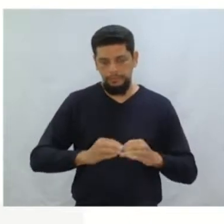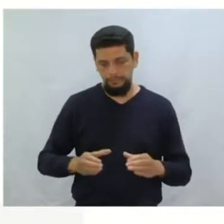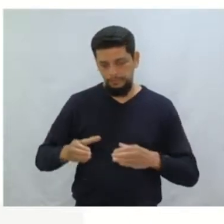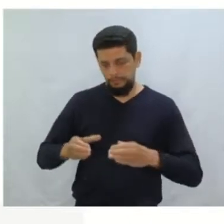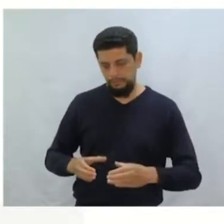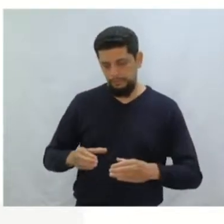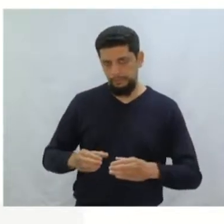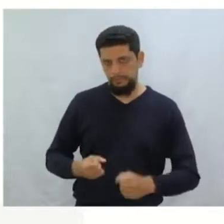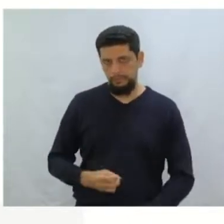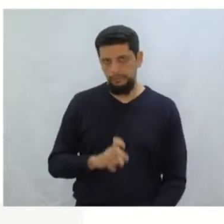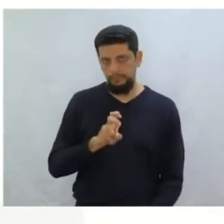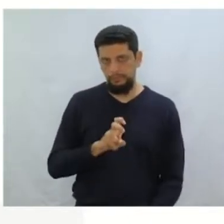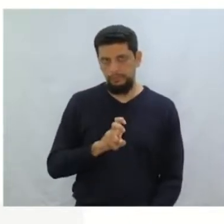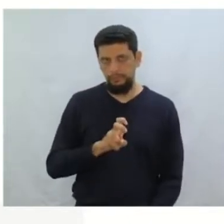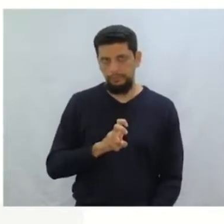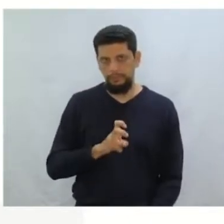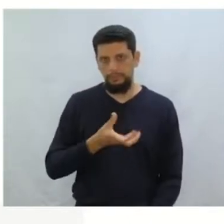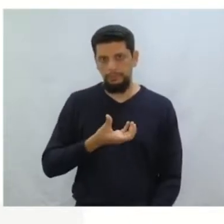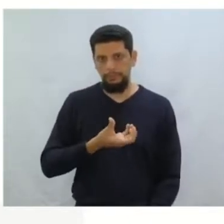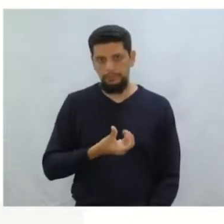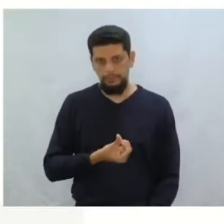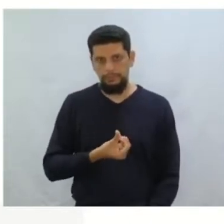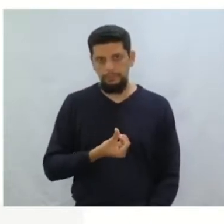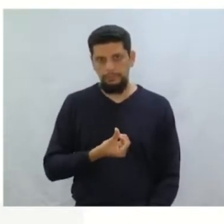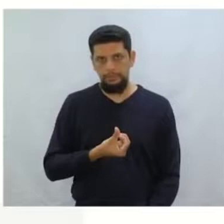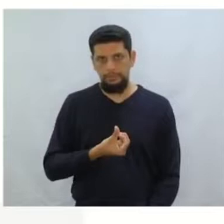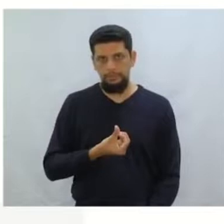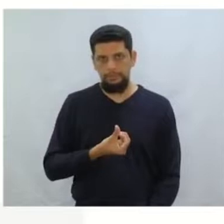3, 4, feijão no prato.